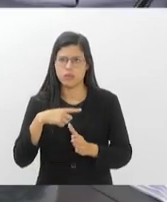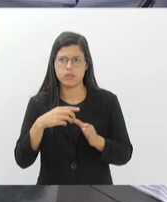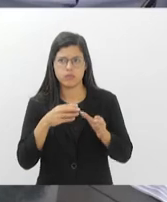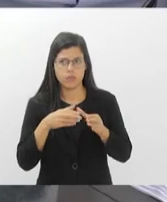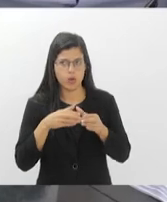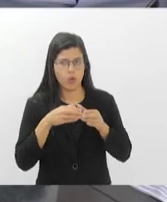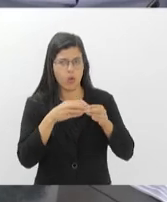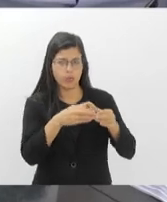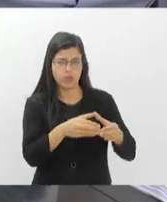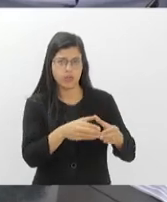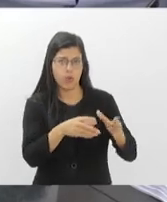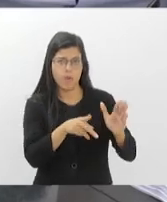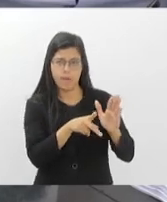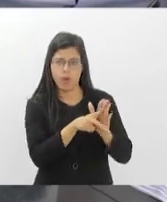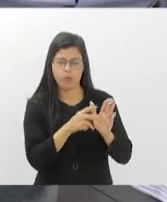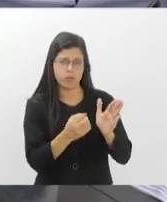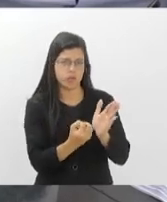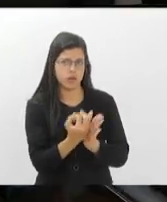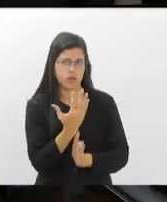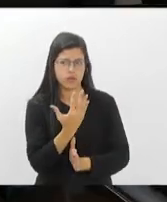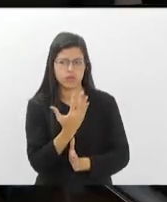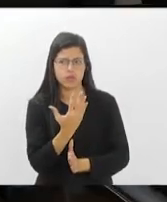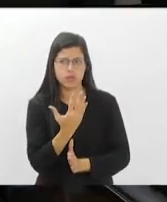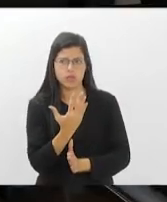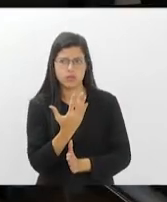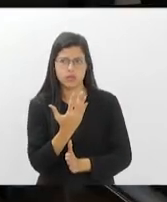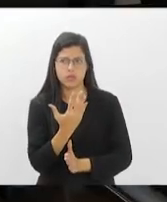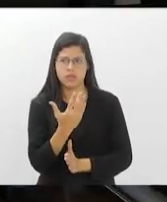pelos autores. Fere o regime de recuperação.